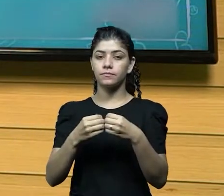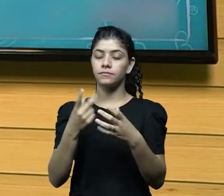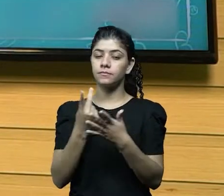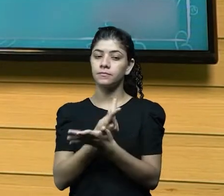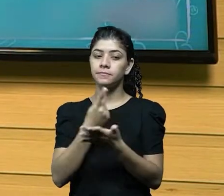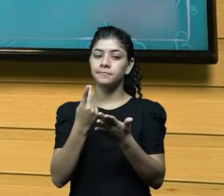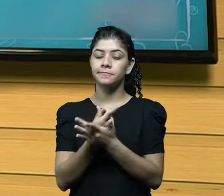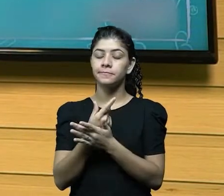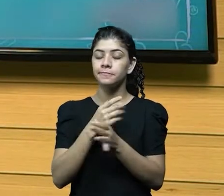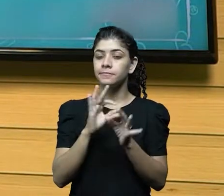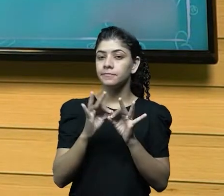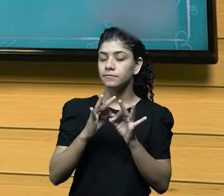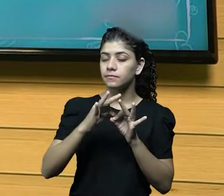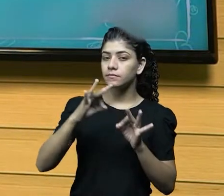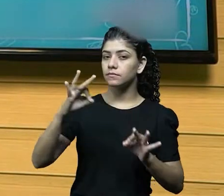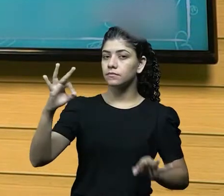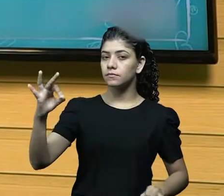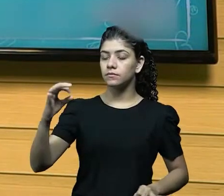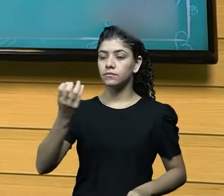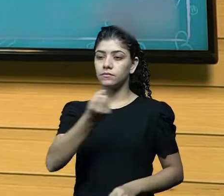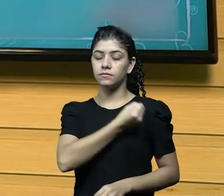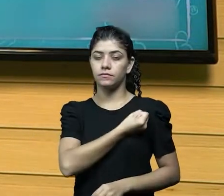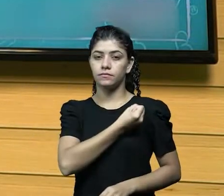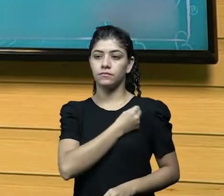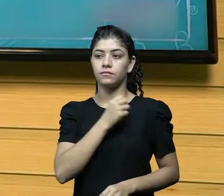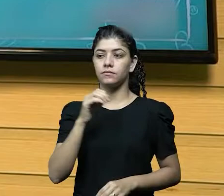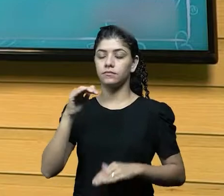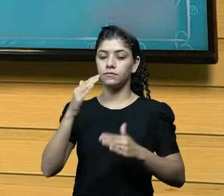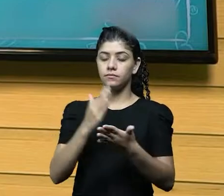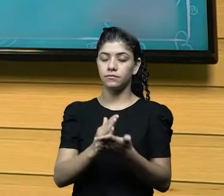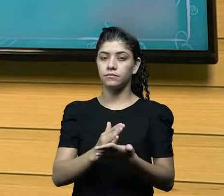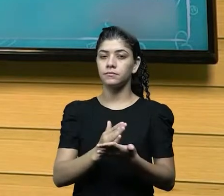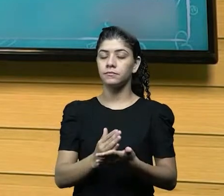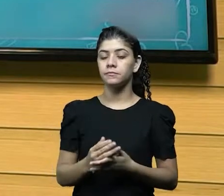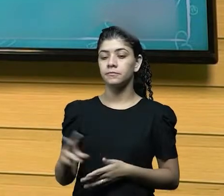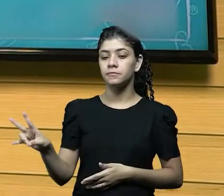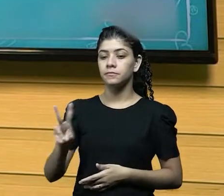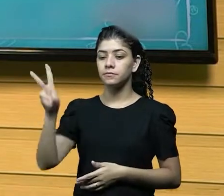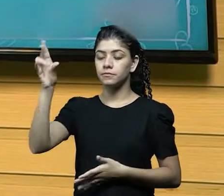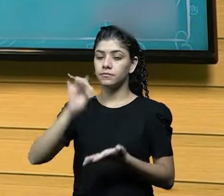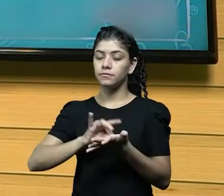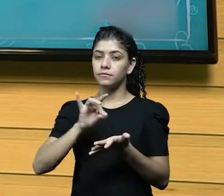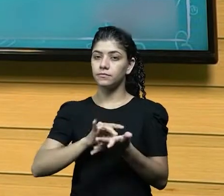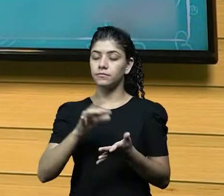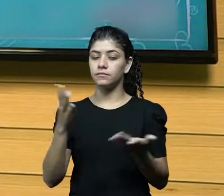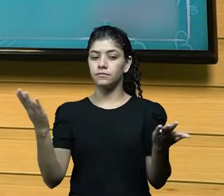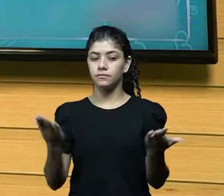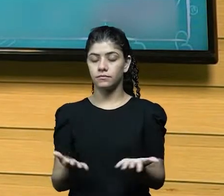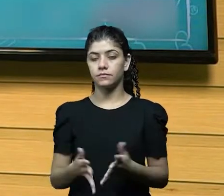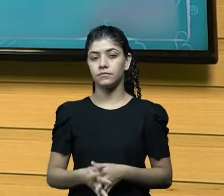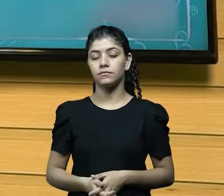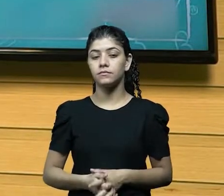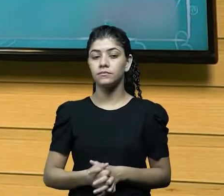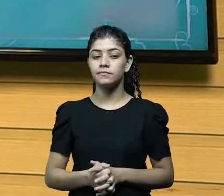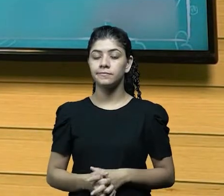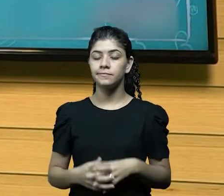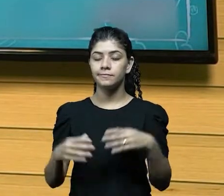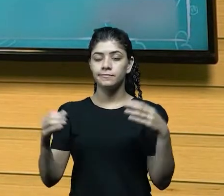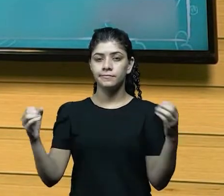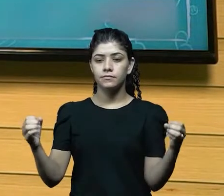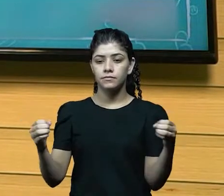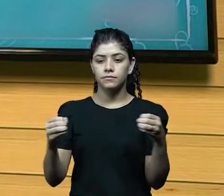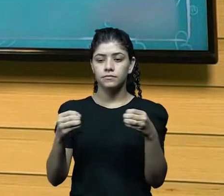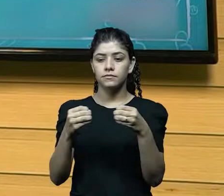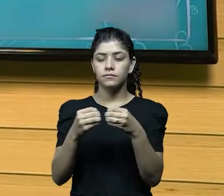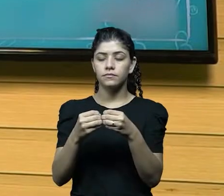erro medido, que é o valor médio, tá, do valor real, e